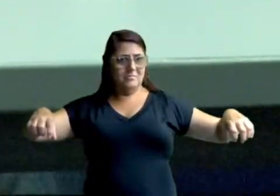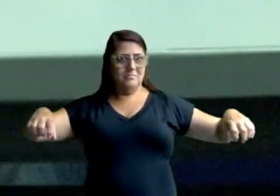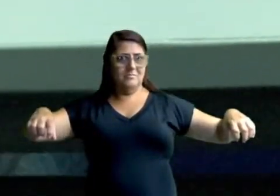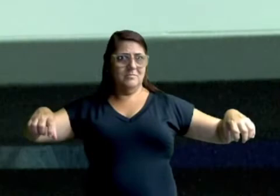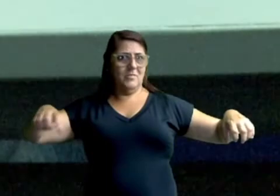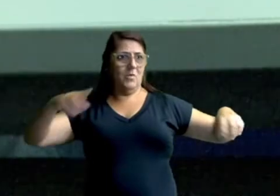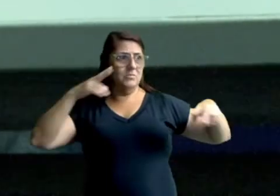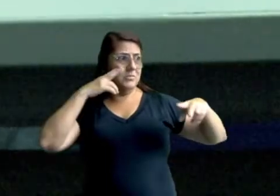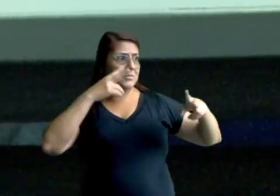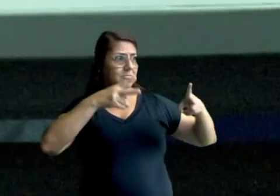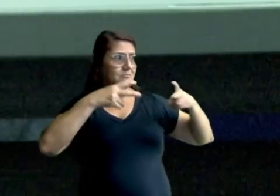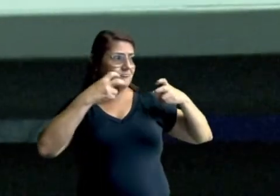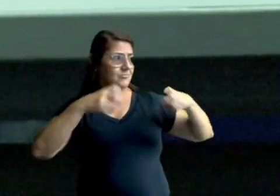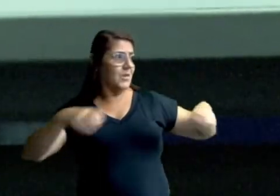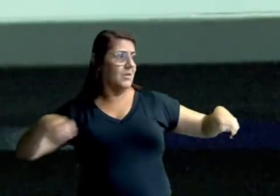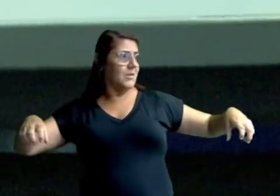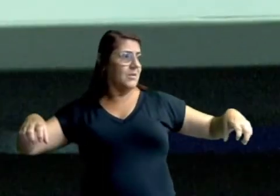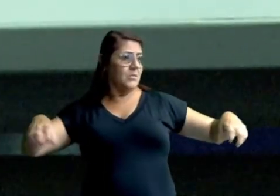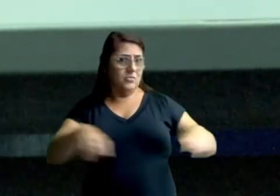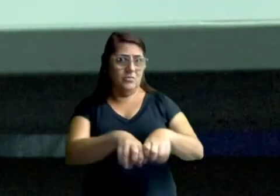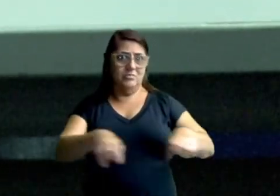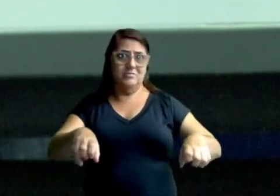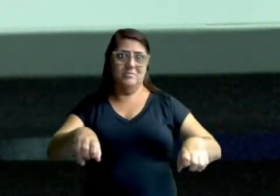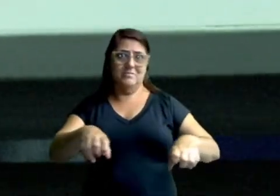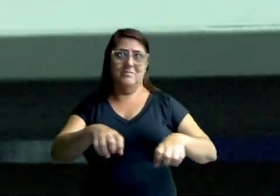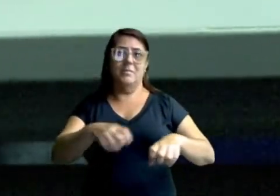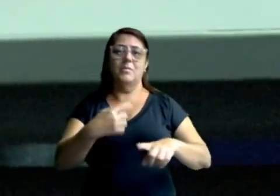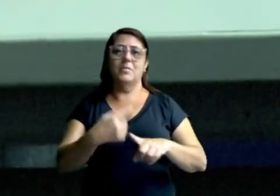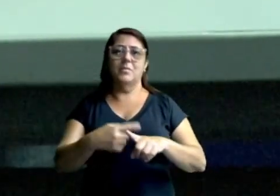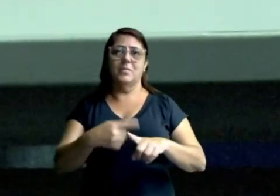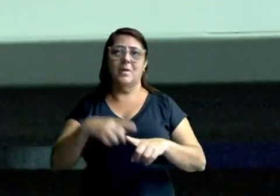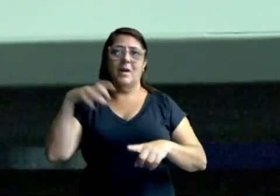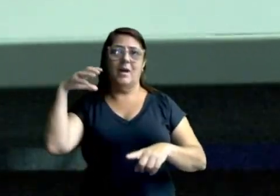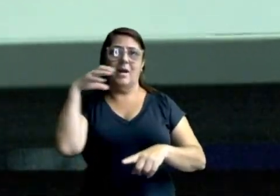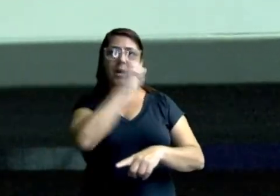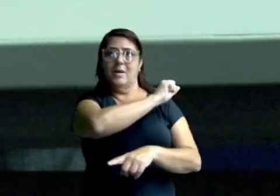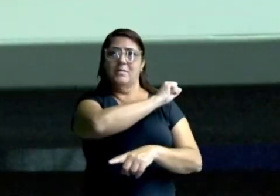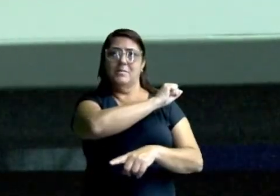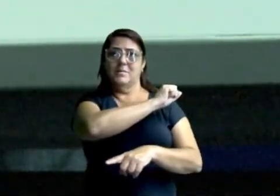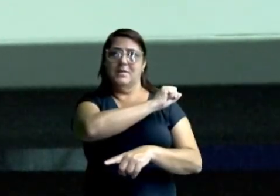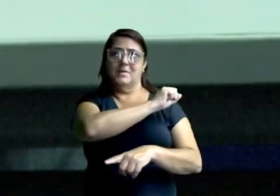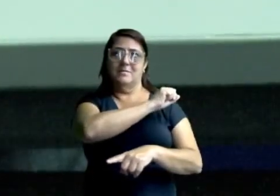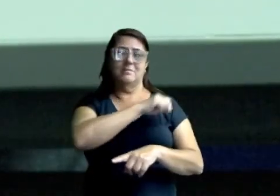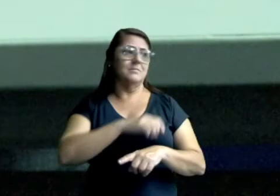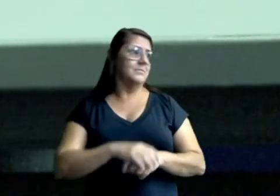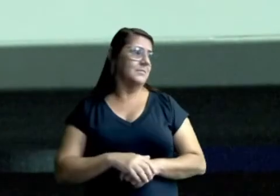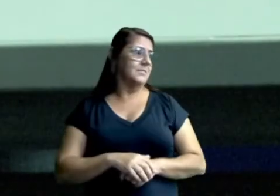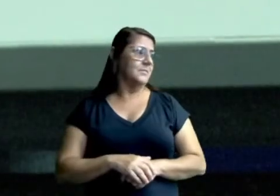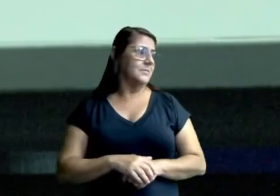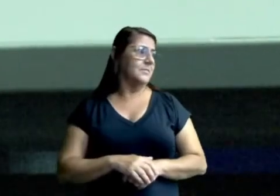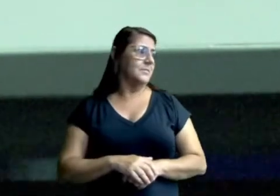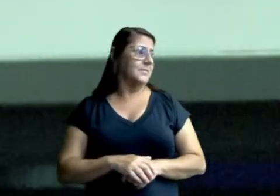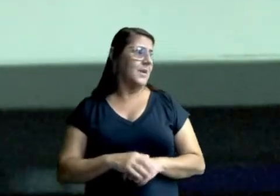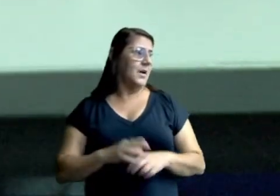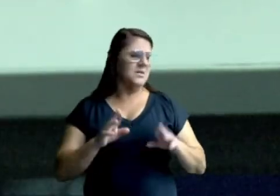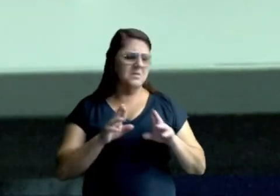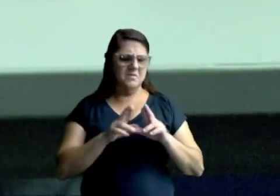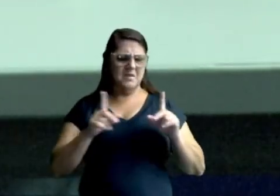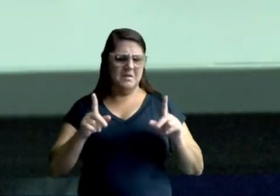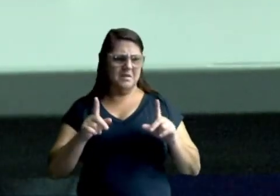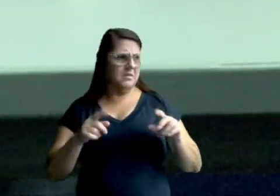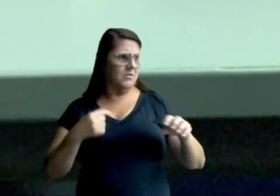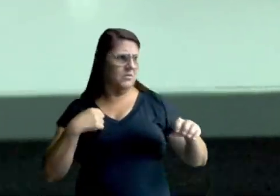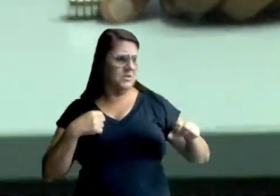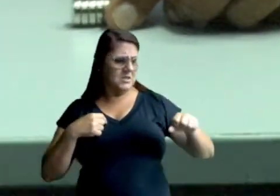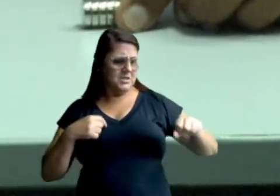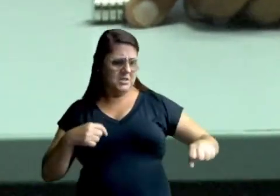Tá? A aceleração ela é bem rápida, tá? Agora, ó, se fosse o contrário, vou segurar